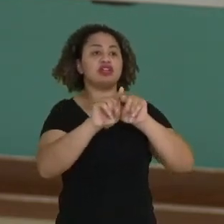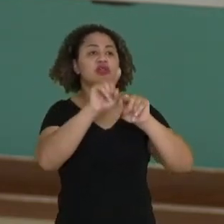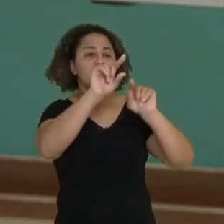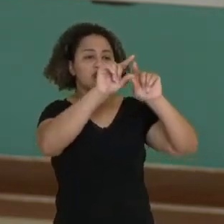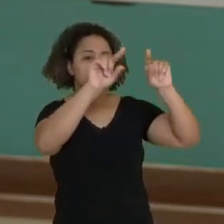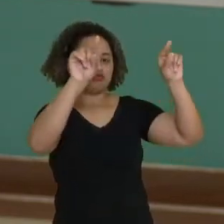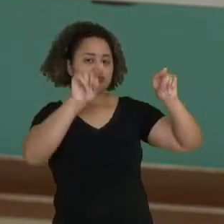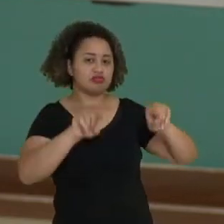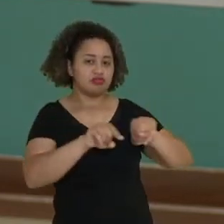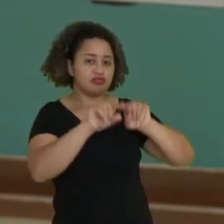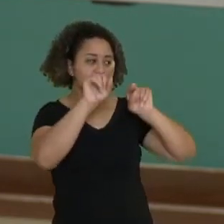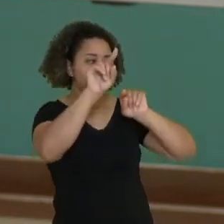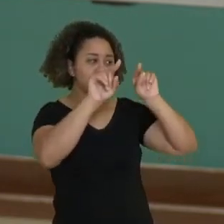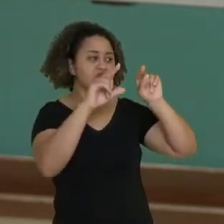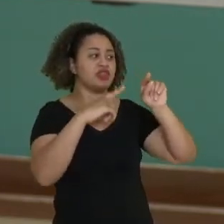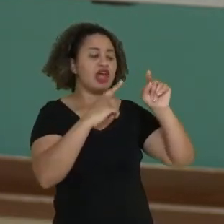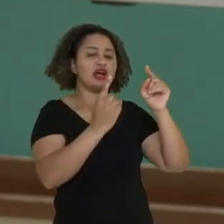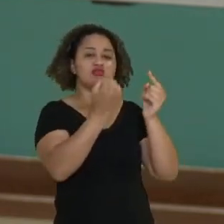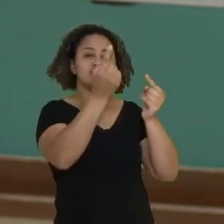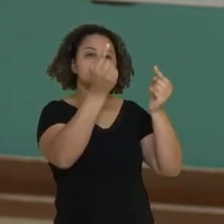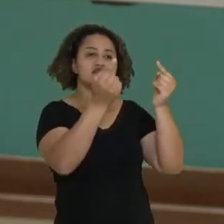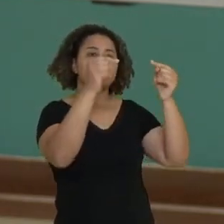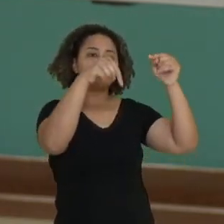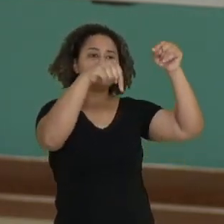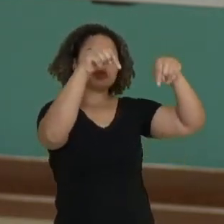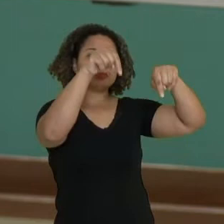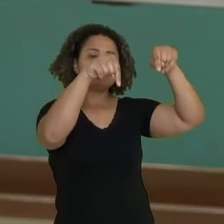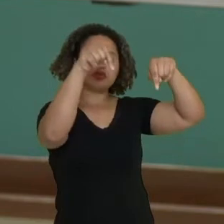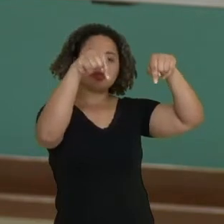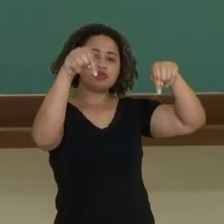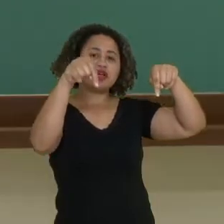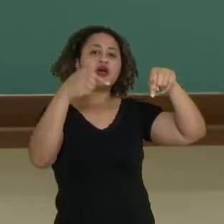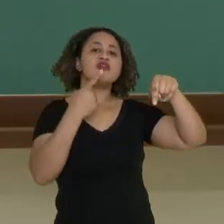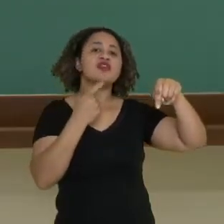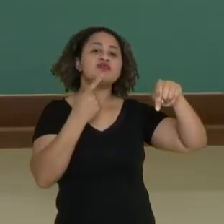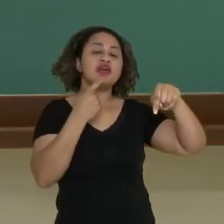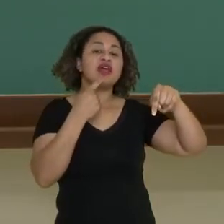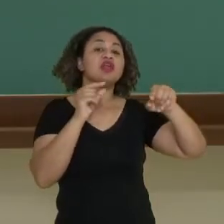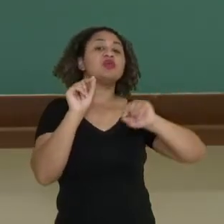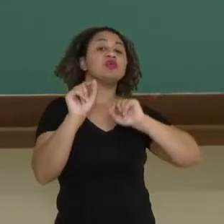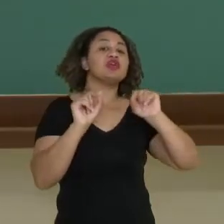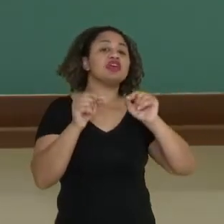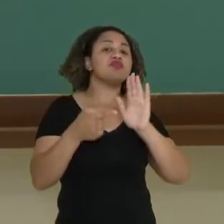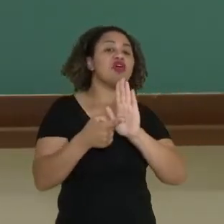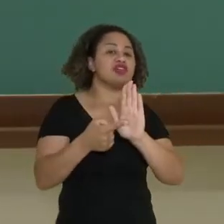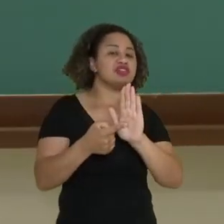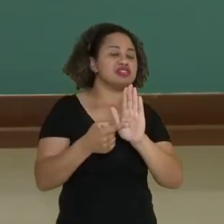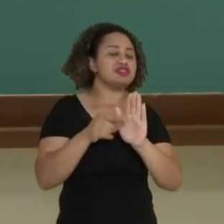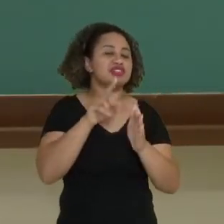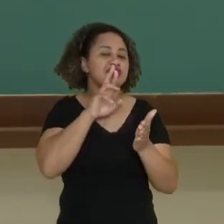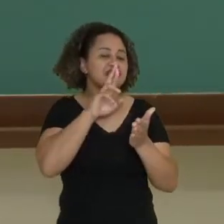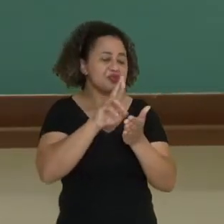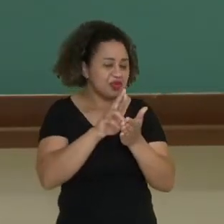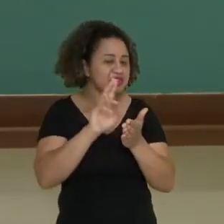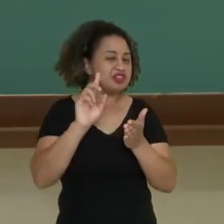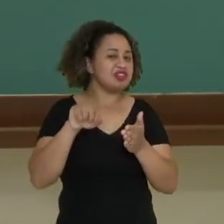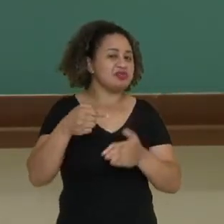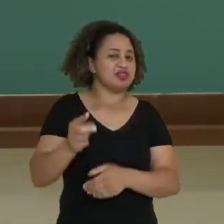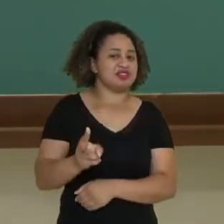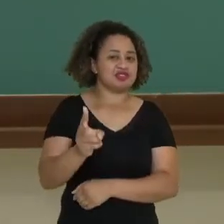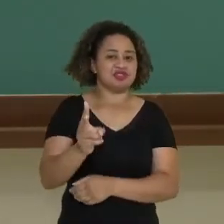alto, indicam? Você consegue perceber? Faz aí que eu já volto gabaritar contigo.